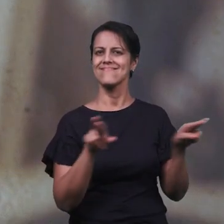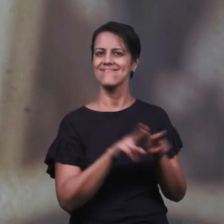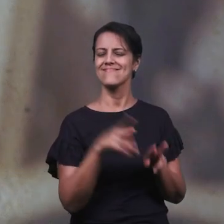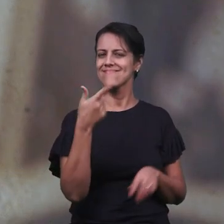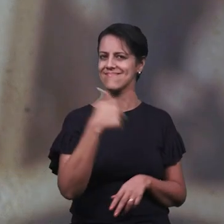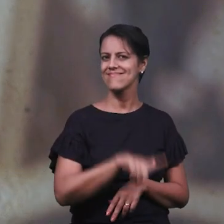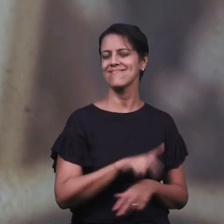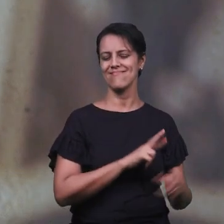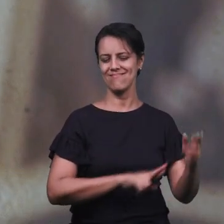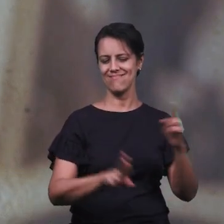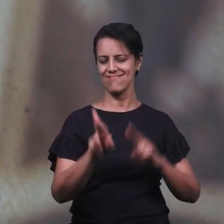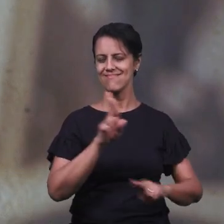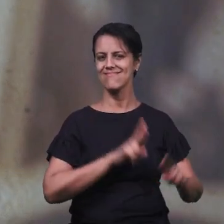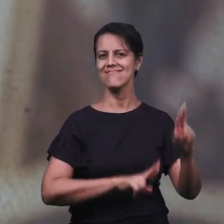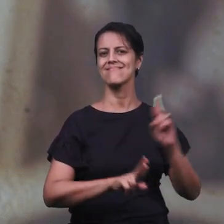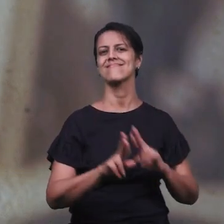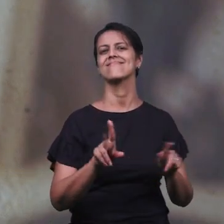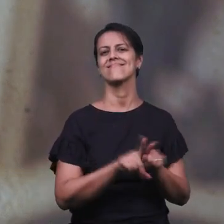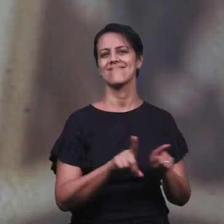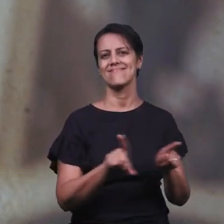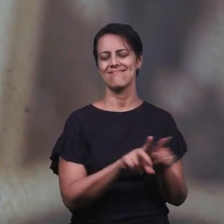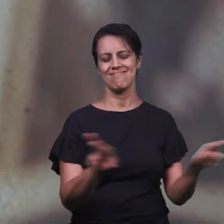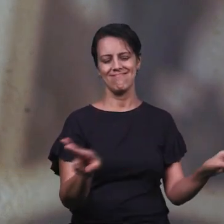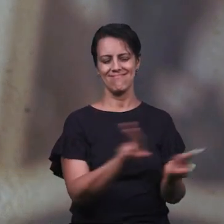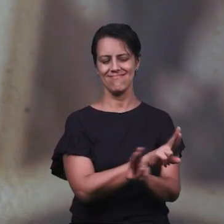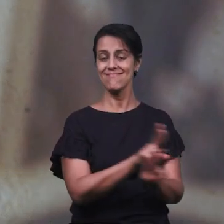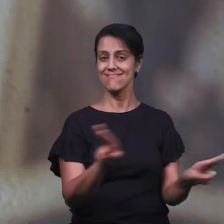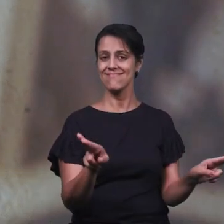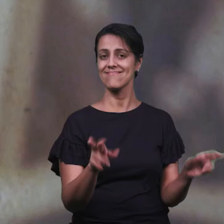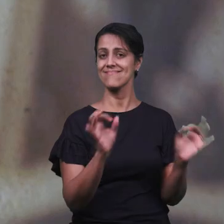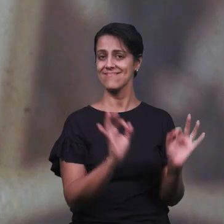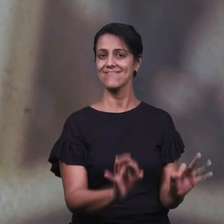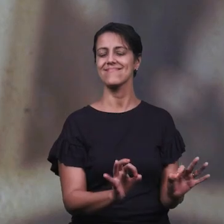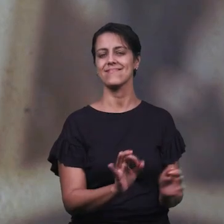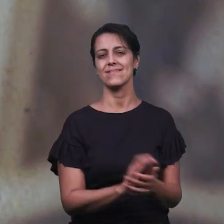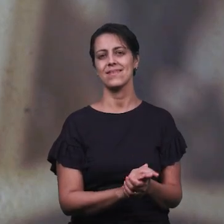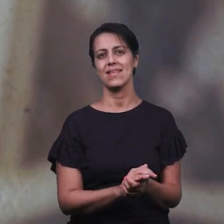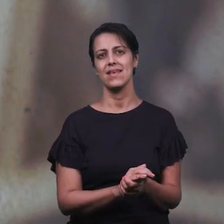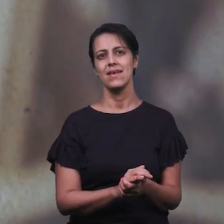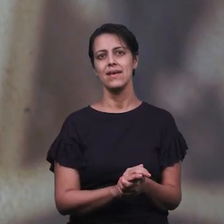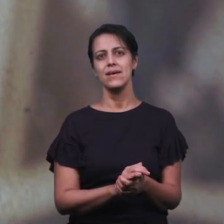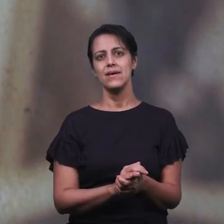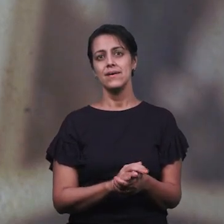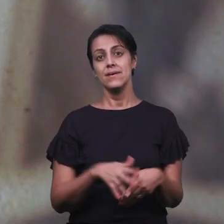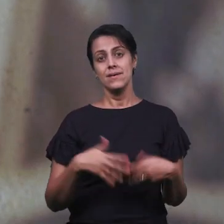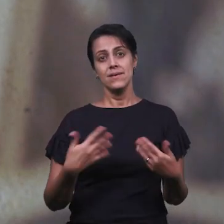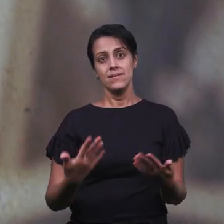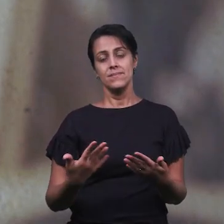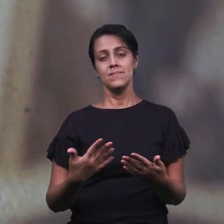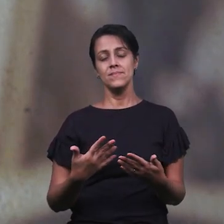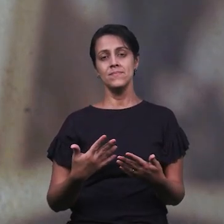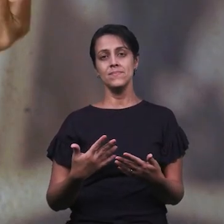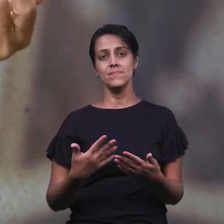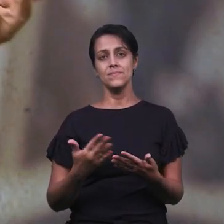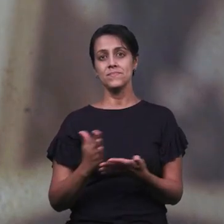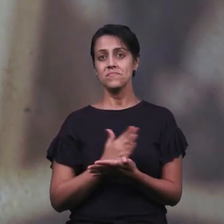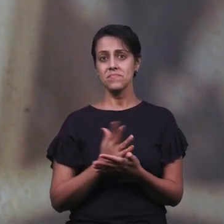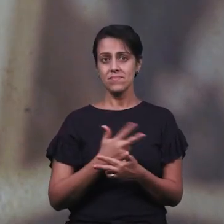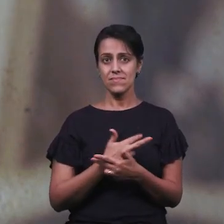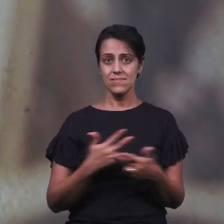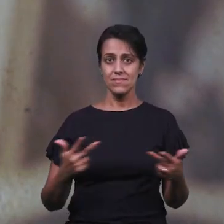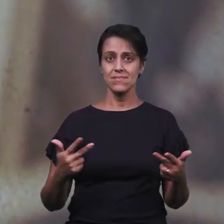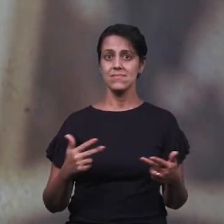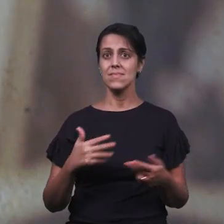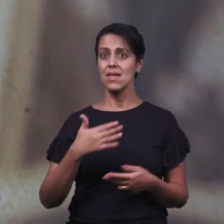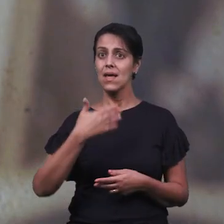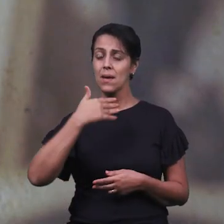essa relação, fortalecer essa relação. Então, muitas vezes isso até é menos oneroso